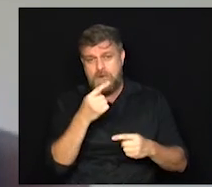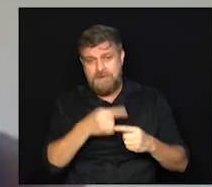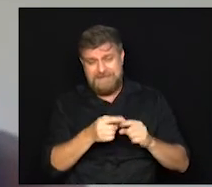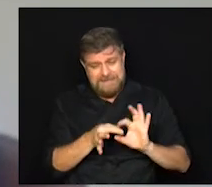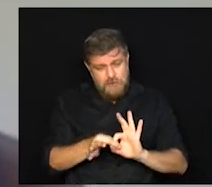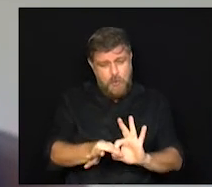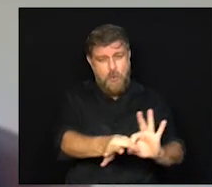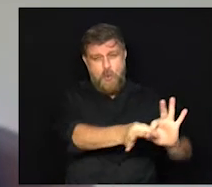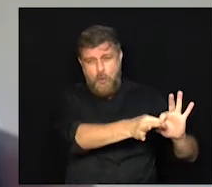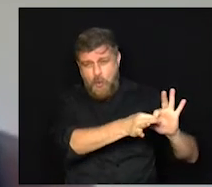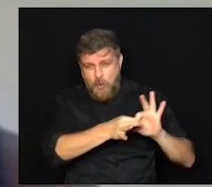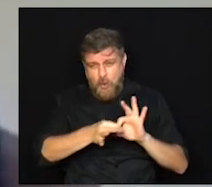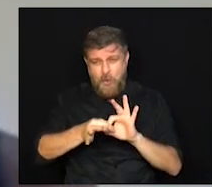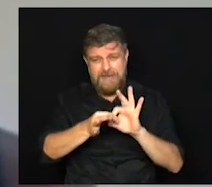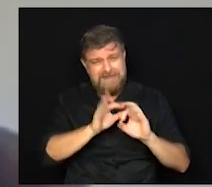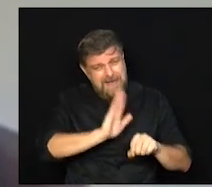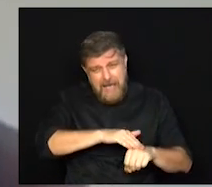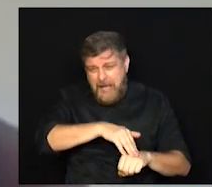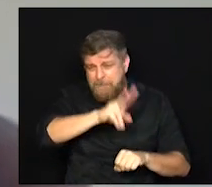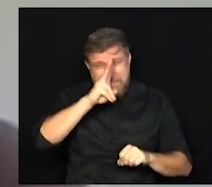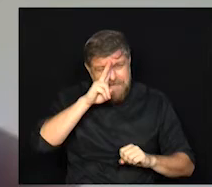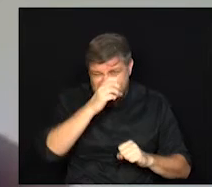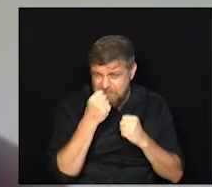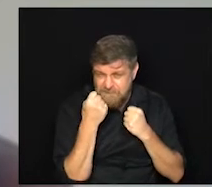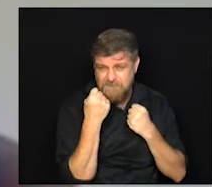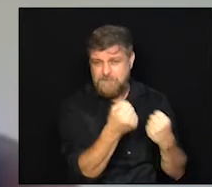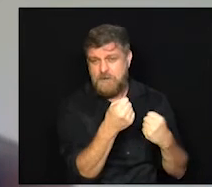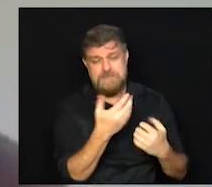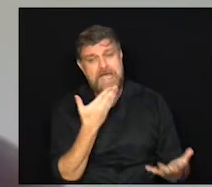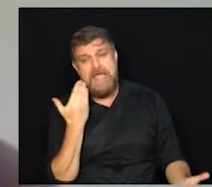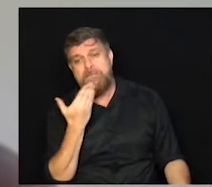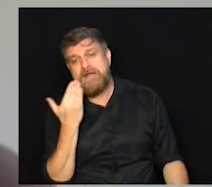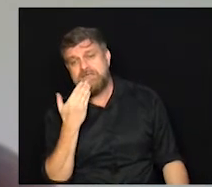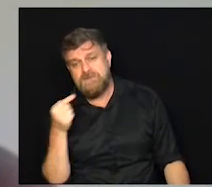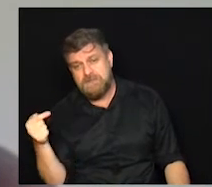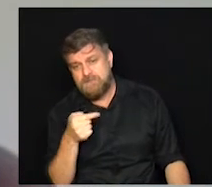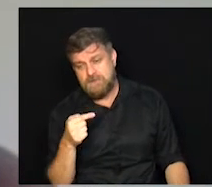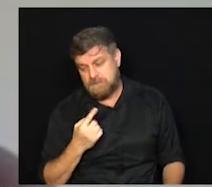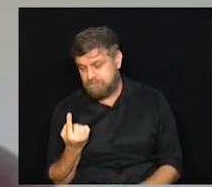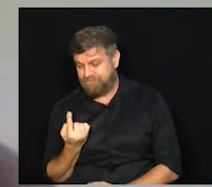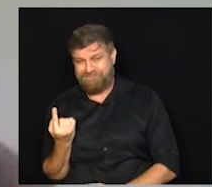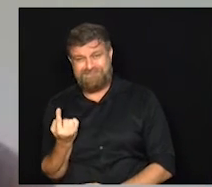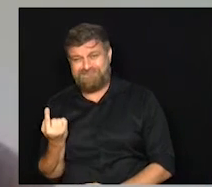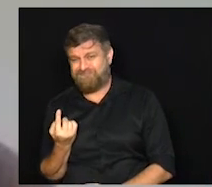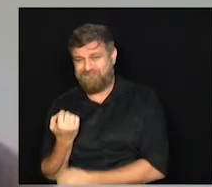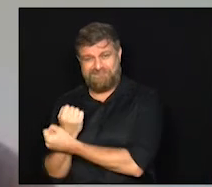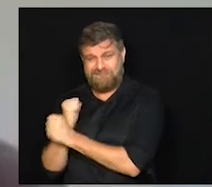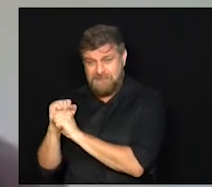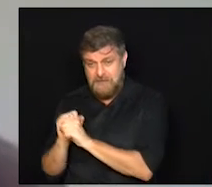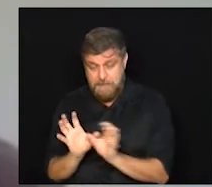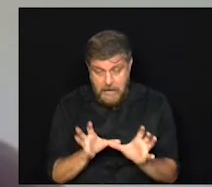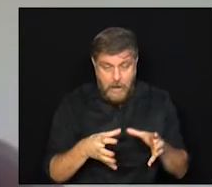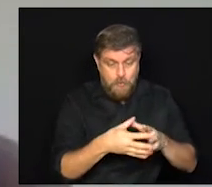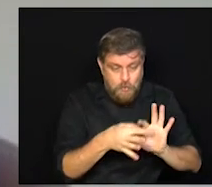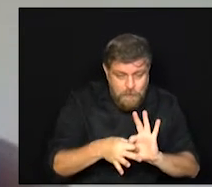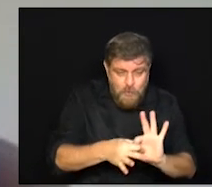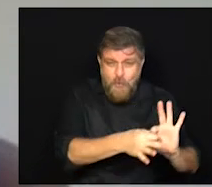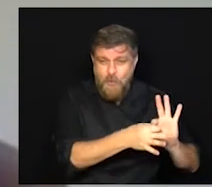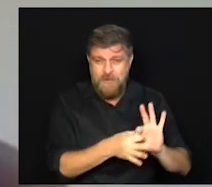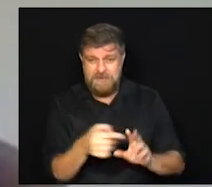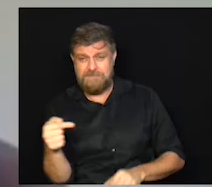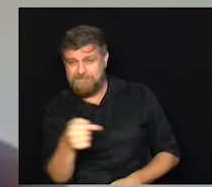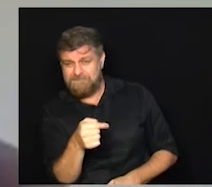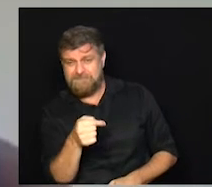nós conseguimos muito mais, né, com muito mais facilidade as coisas. Quando existe um grupo, existe união, né,